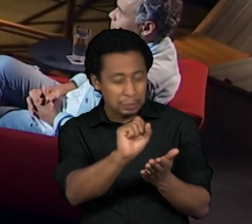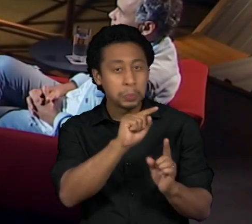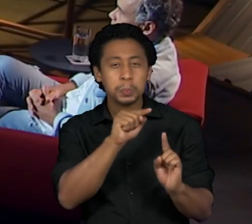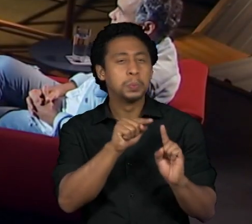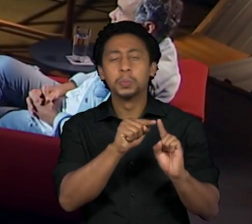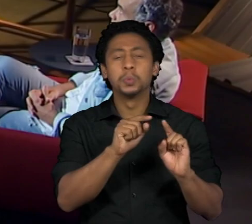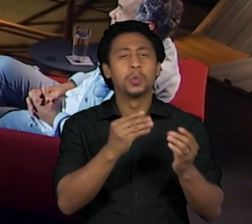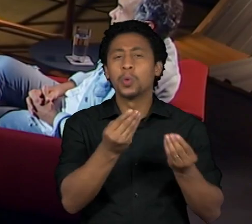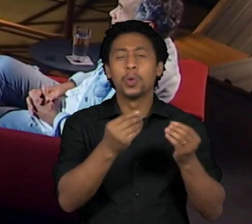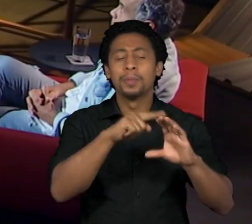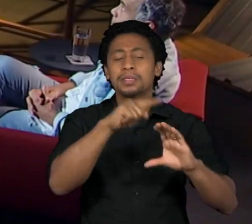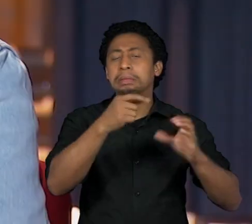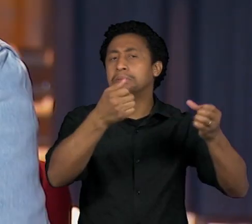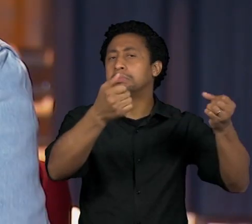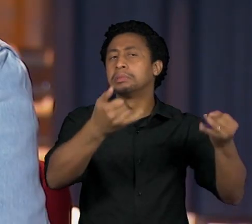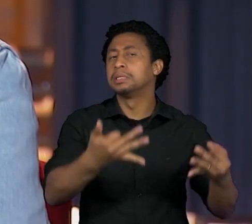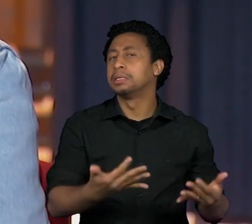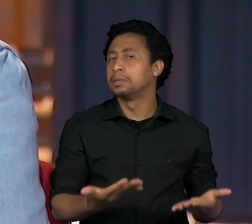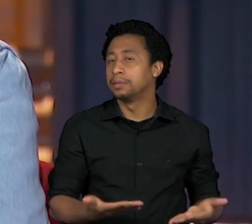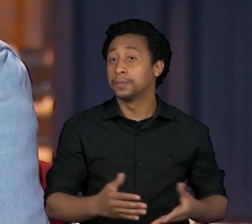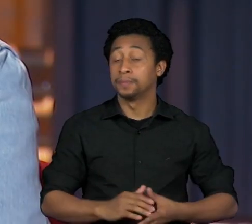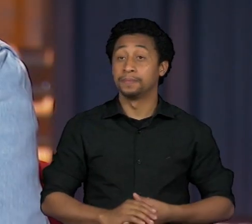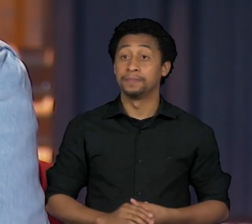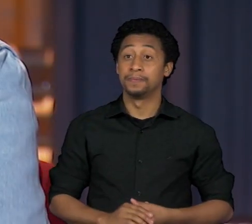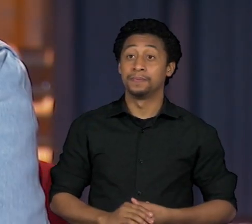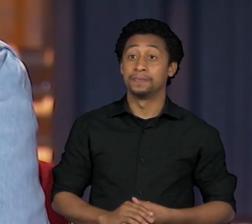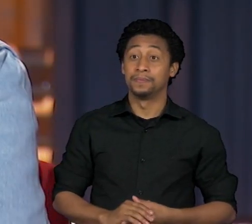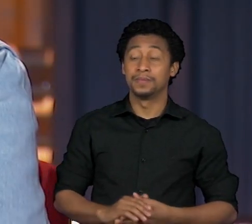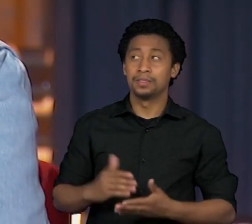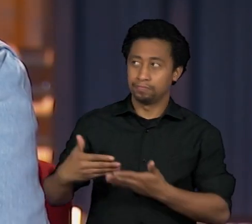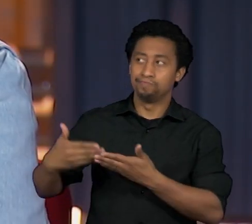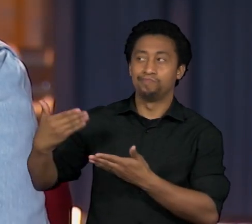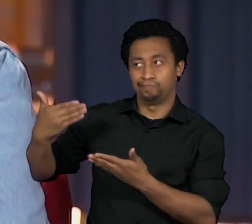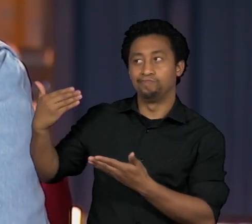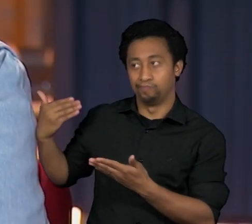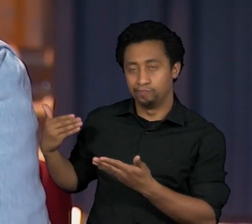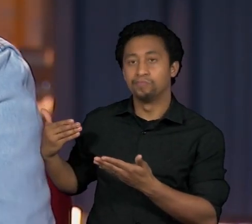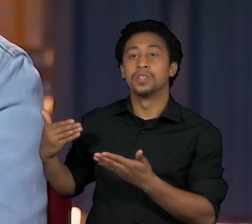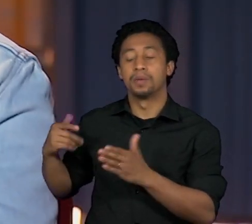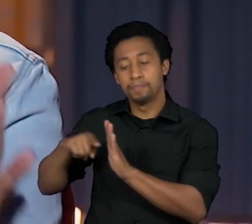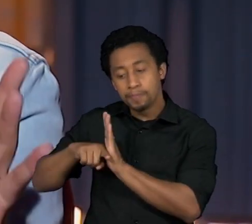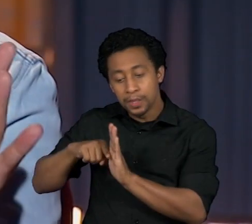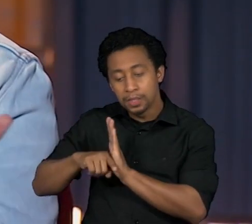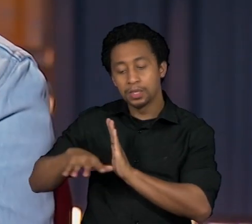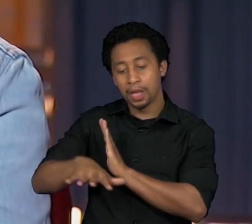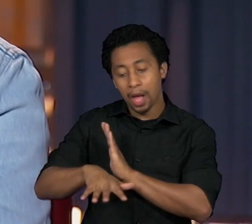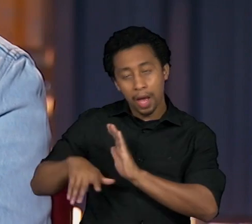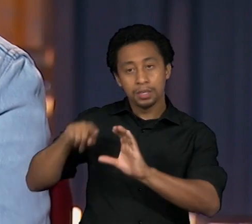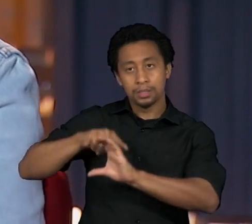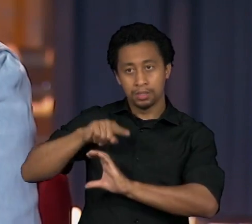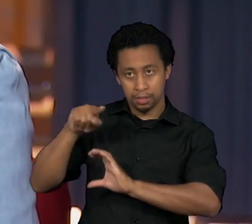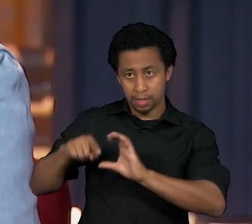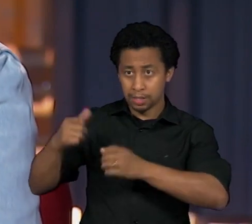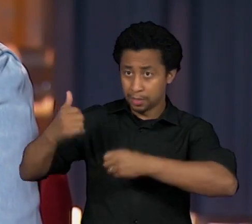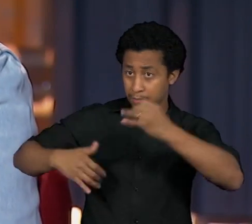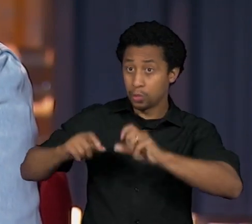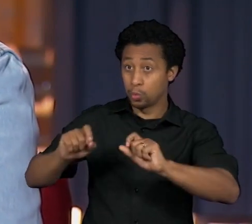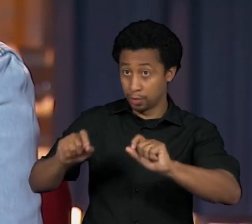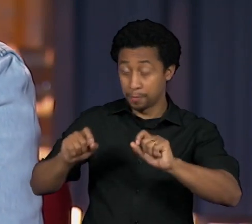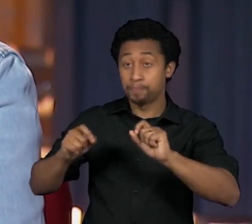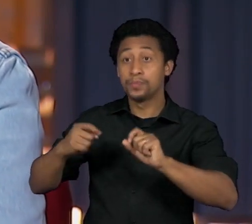o viés? Então, ao longo de muito tempo se disse dentro da ciência que nós temos consciência e os outros animais não têm